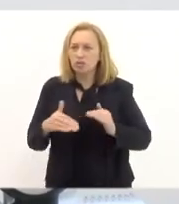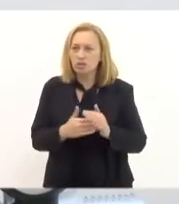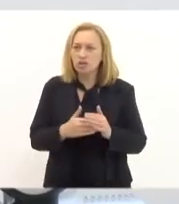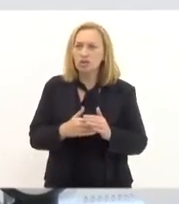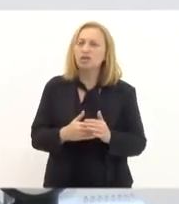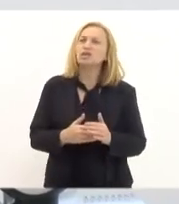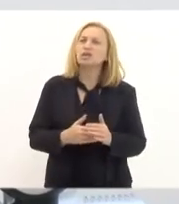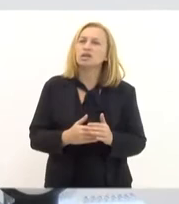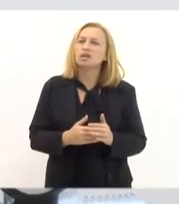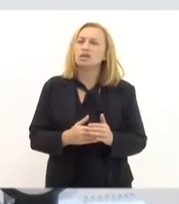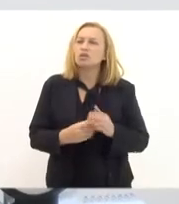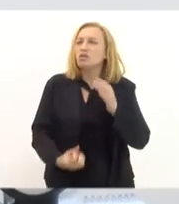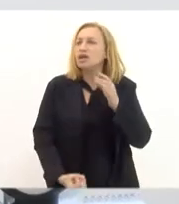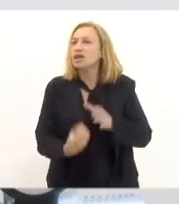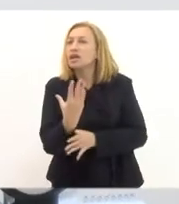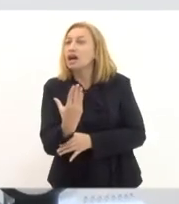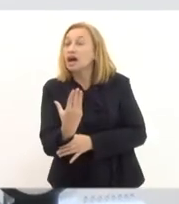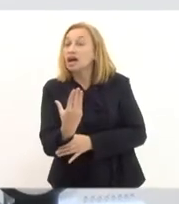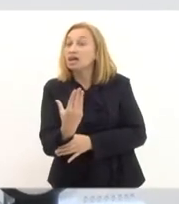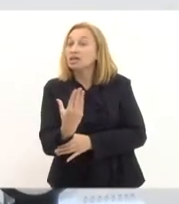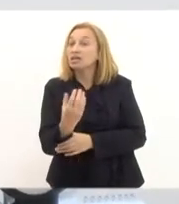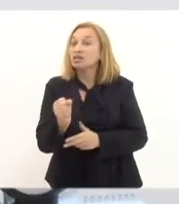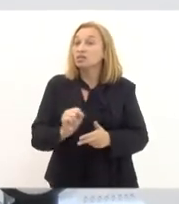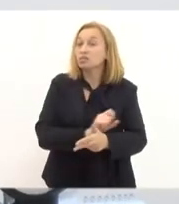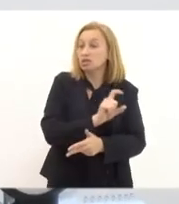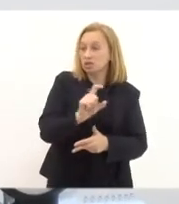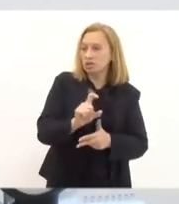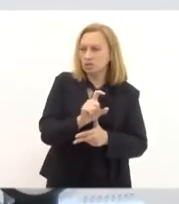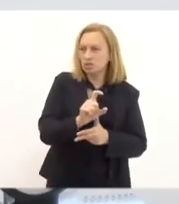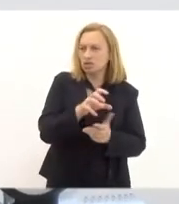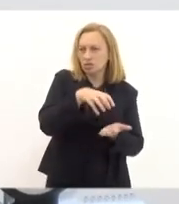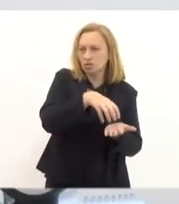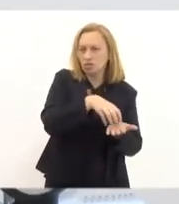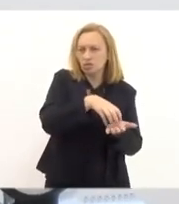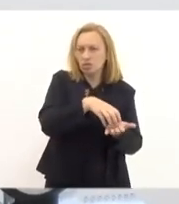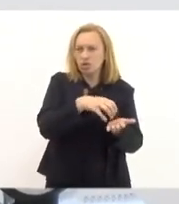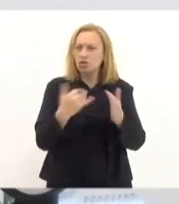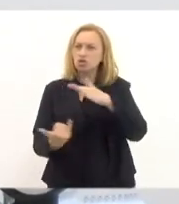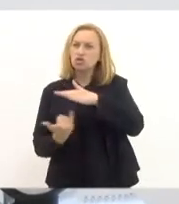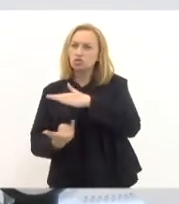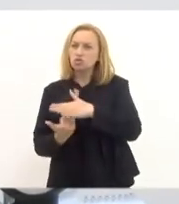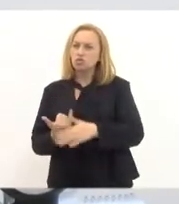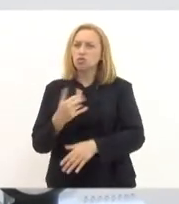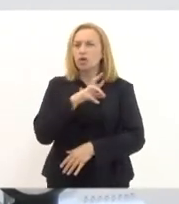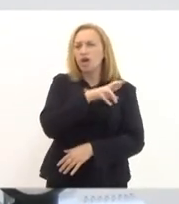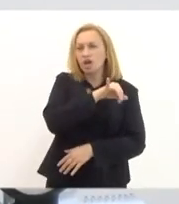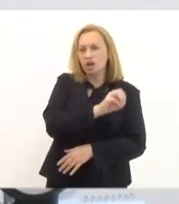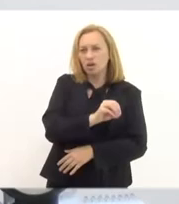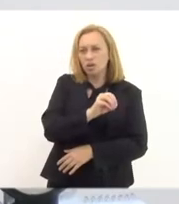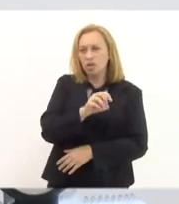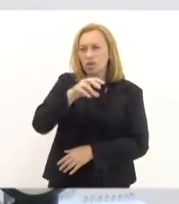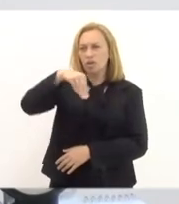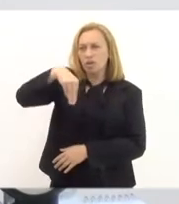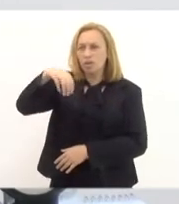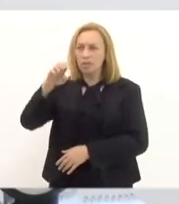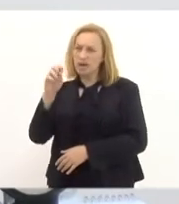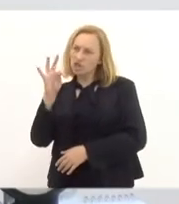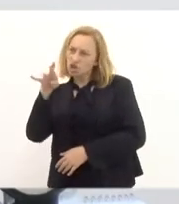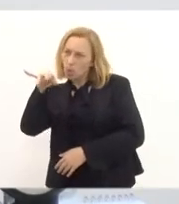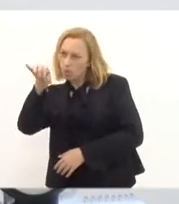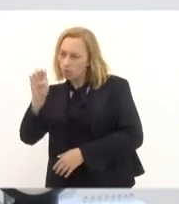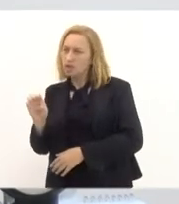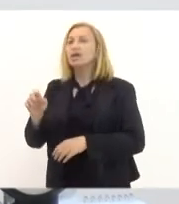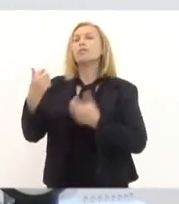partir daí foi criada uma Instância executiva das de Metropolitana que é o Instituto Rio Metrópole Eu acho que o Instituto Metrópole deve ser